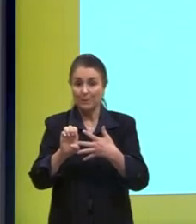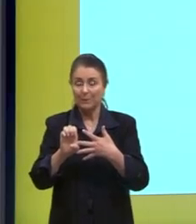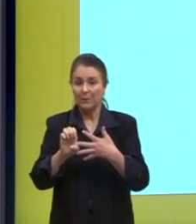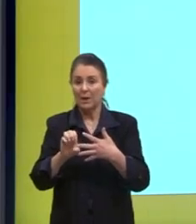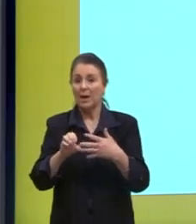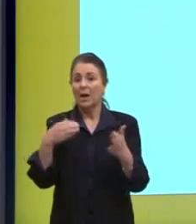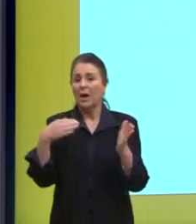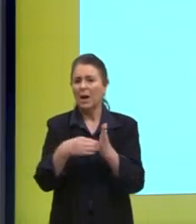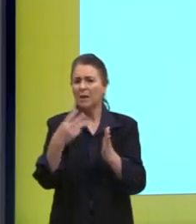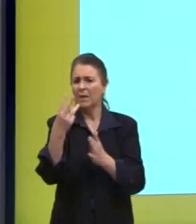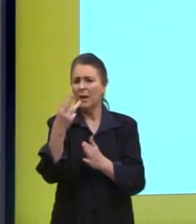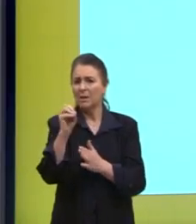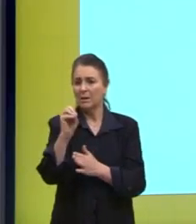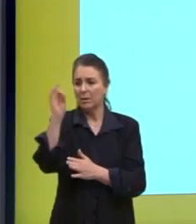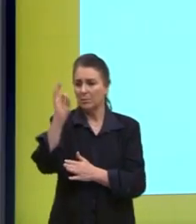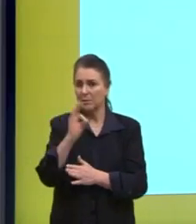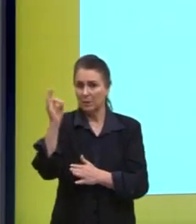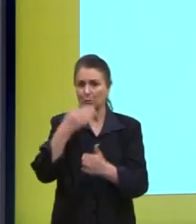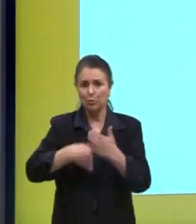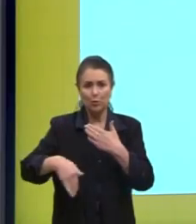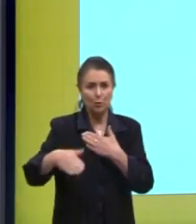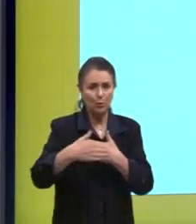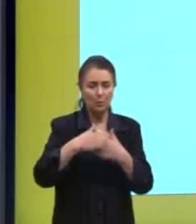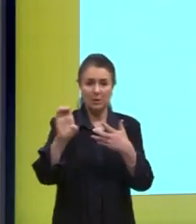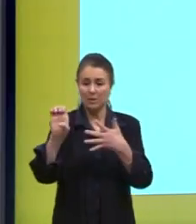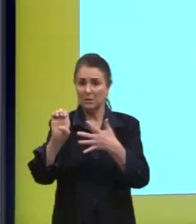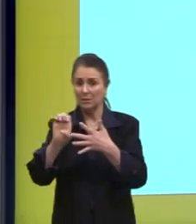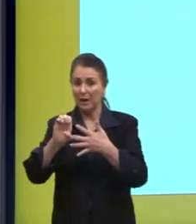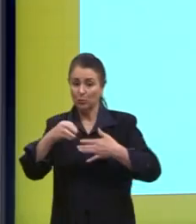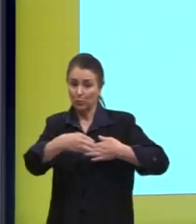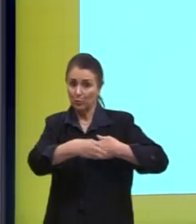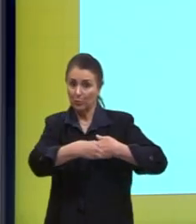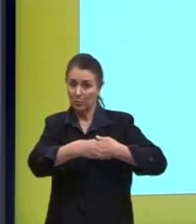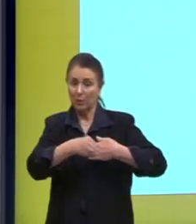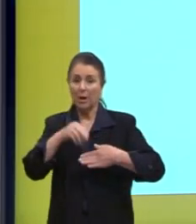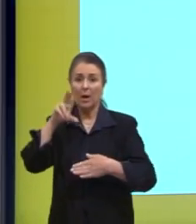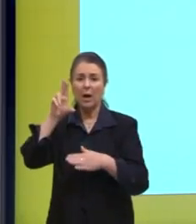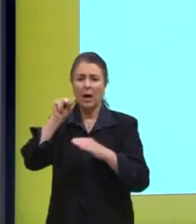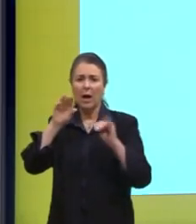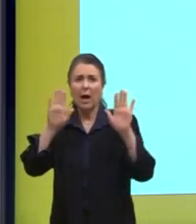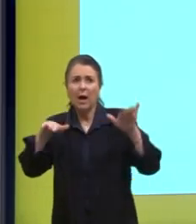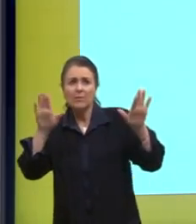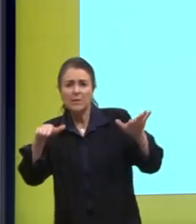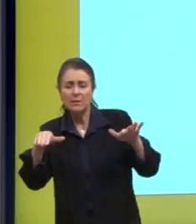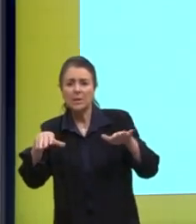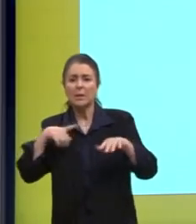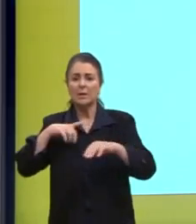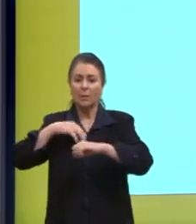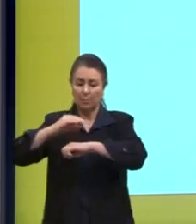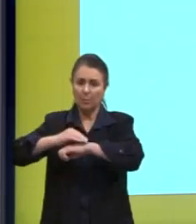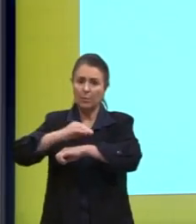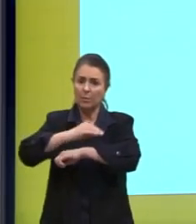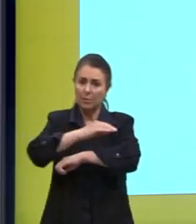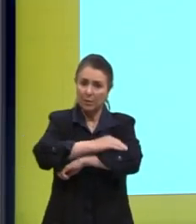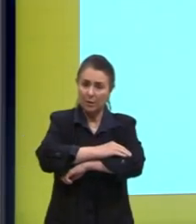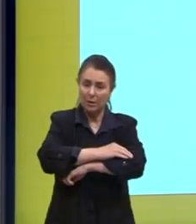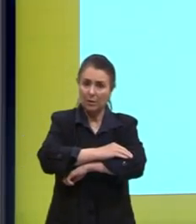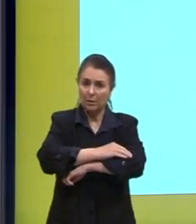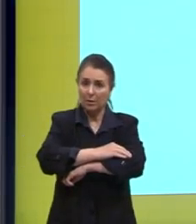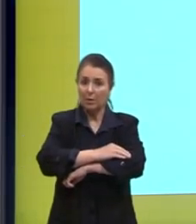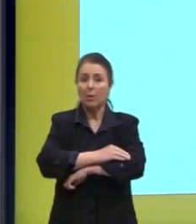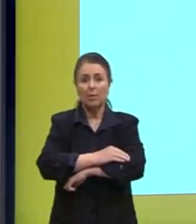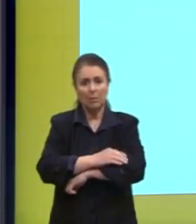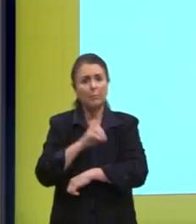30% de todas as espécies de mamíferos aves e anfíbios estarão ameaçados de extinção nesse século